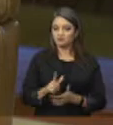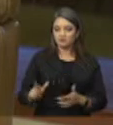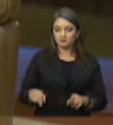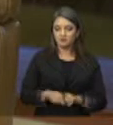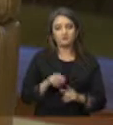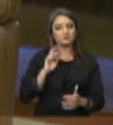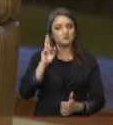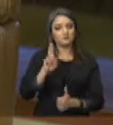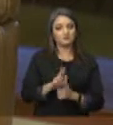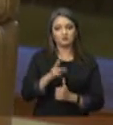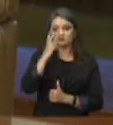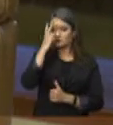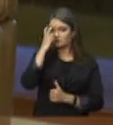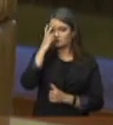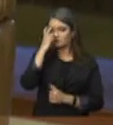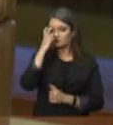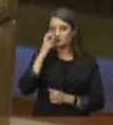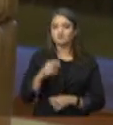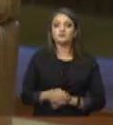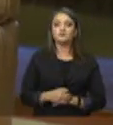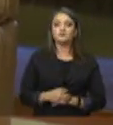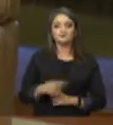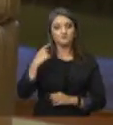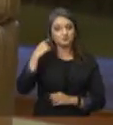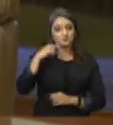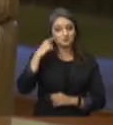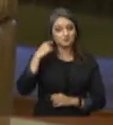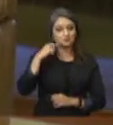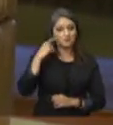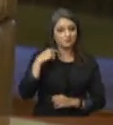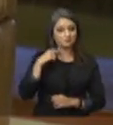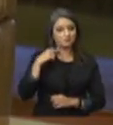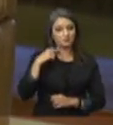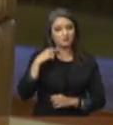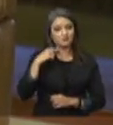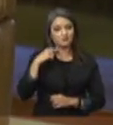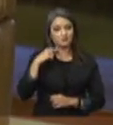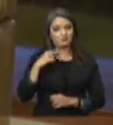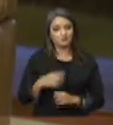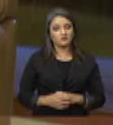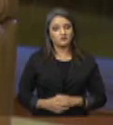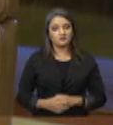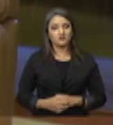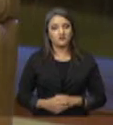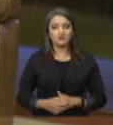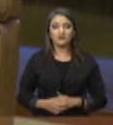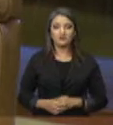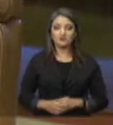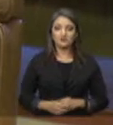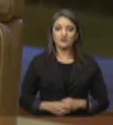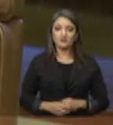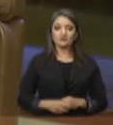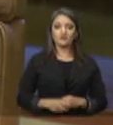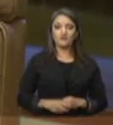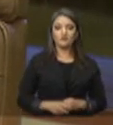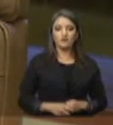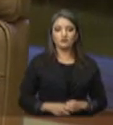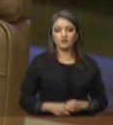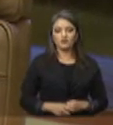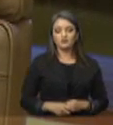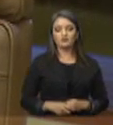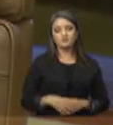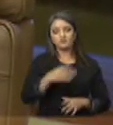senta-se à esquerda na mesa em formato da letra U invertida ao lado do ministro Nunes marcas